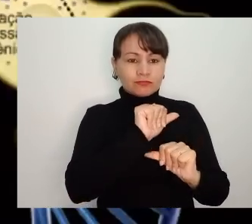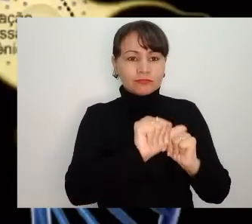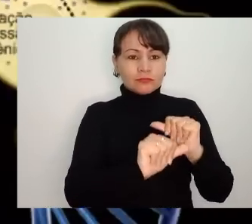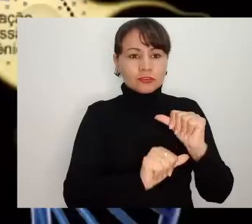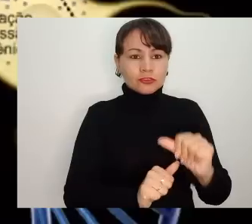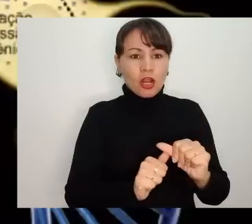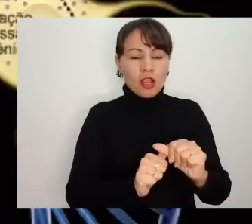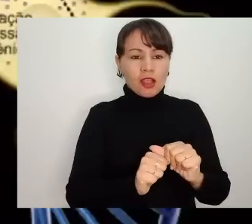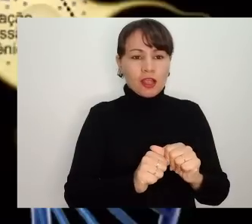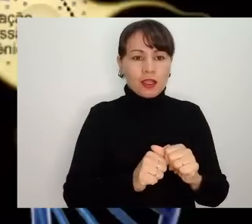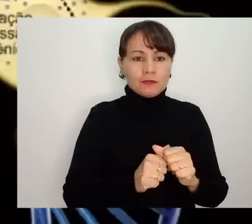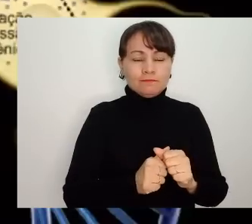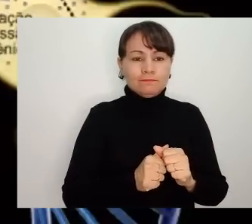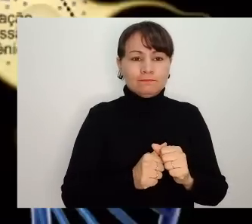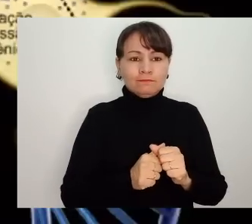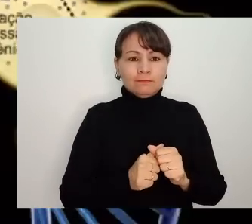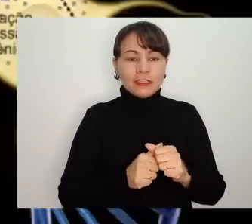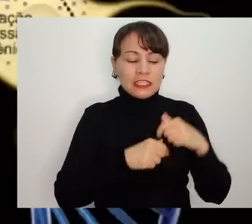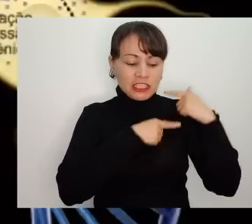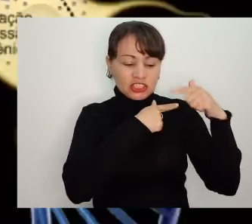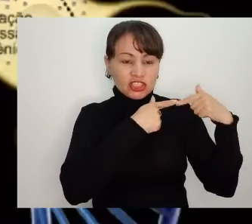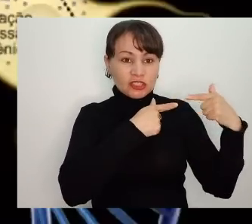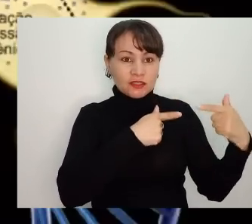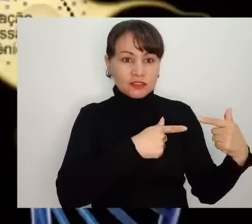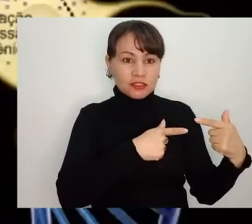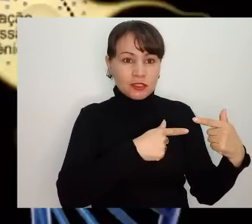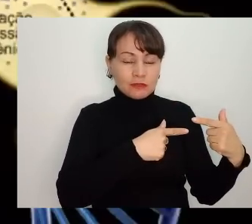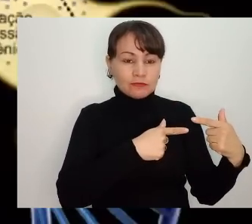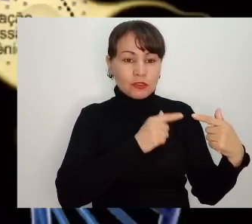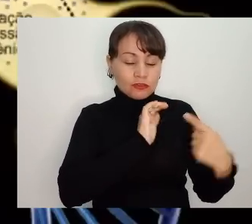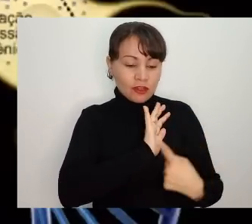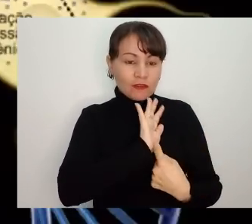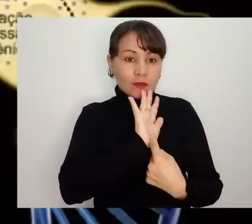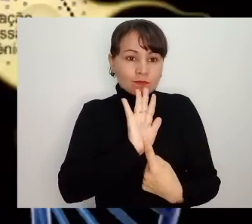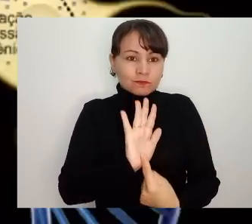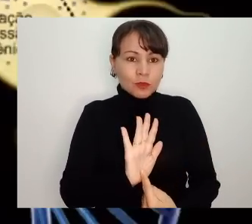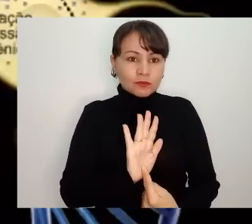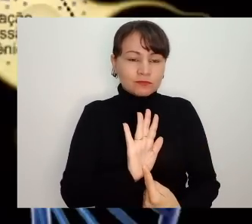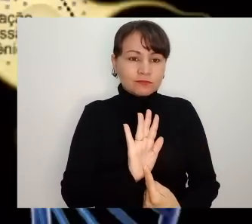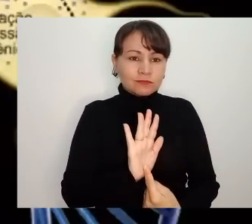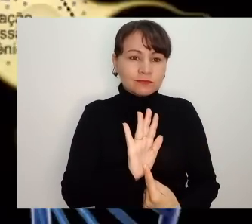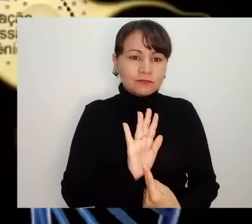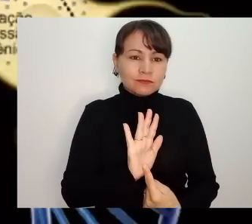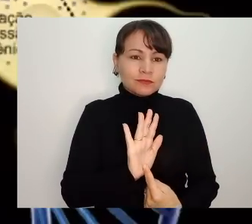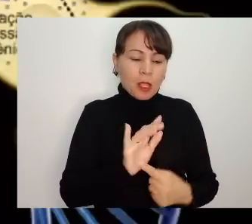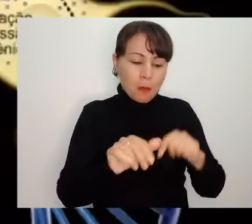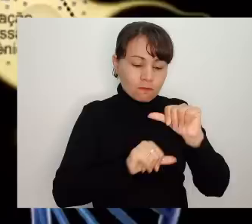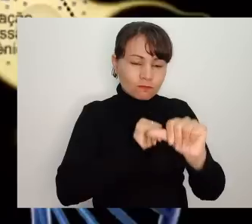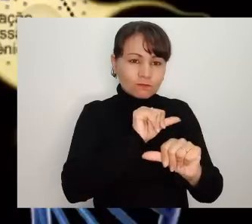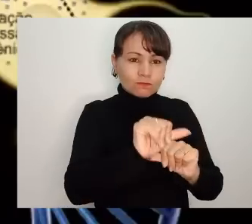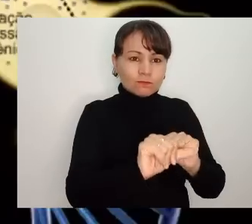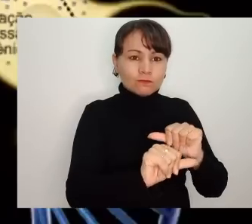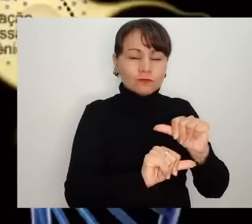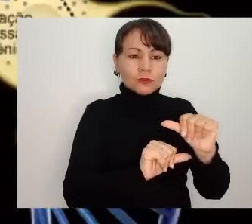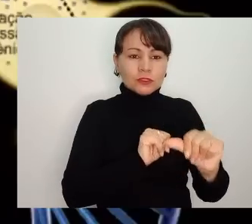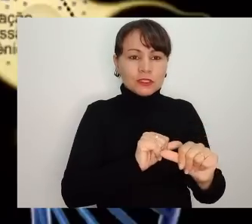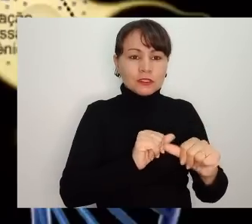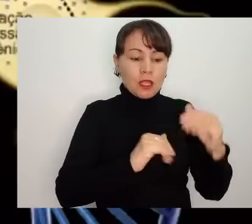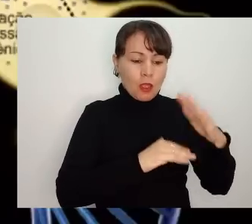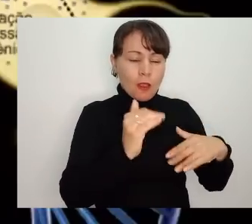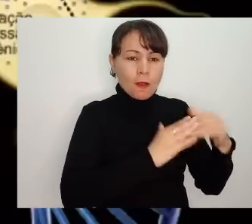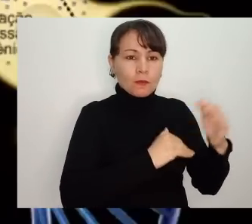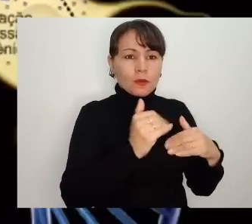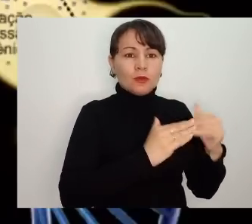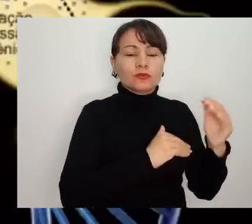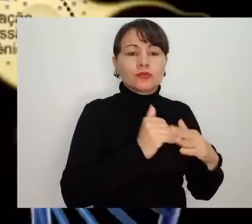uma alteração na expressão gênica, onde ela vai expressar uma mudança